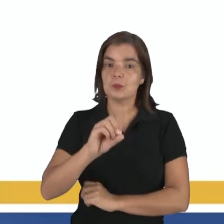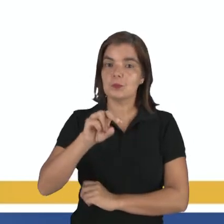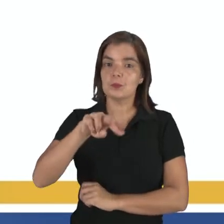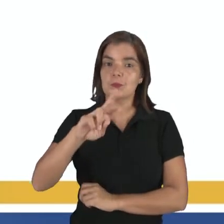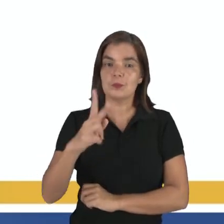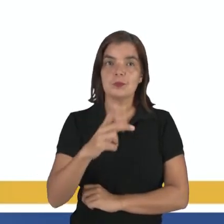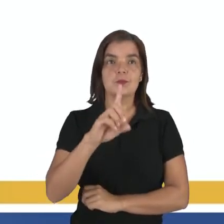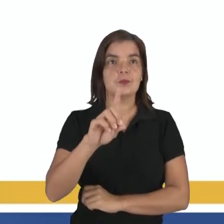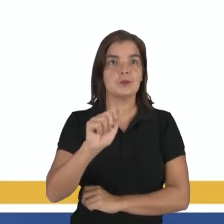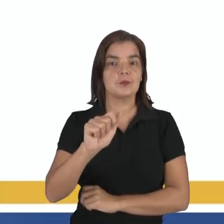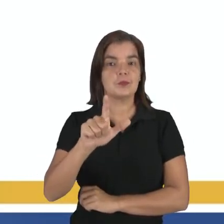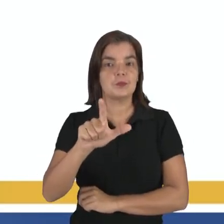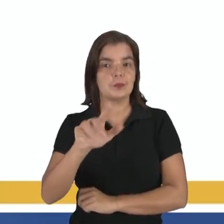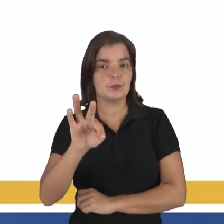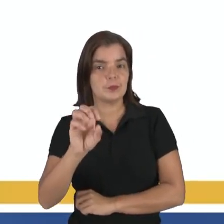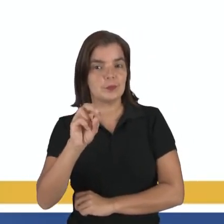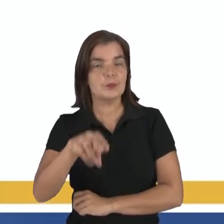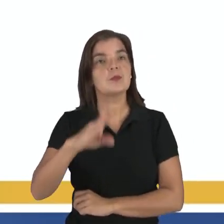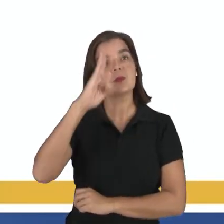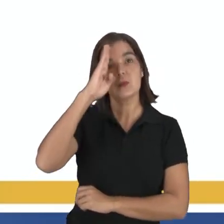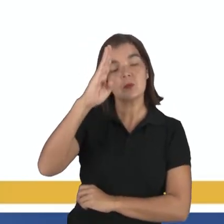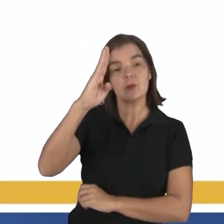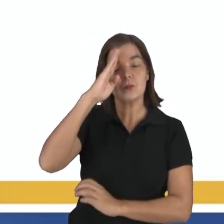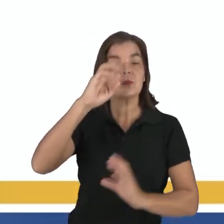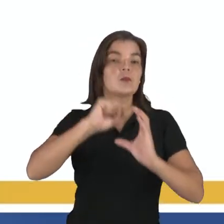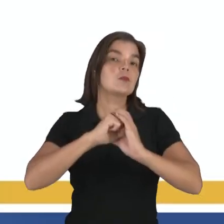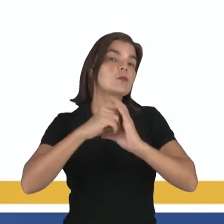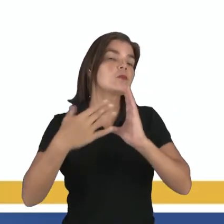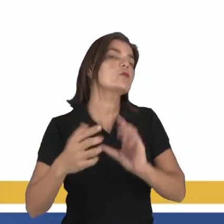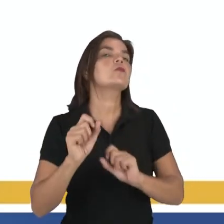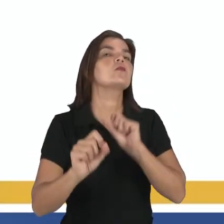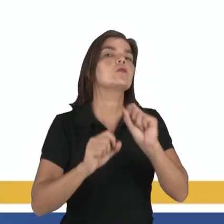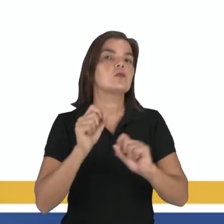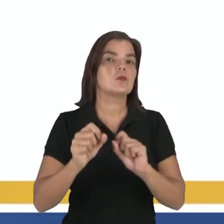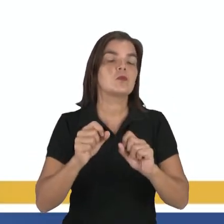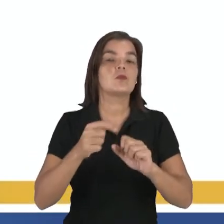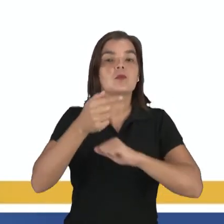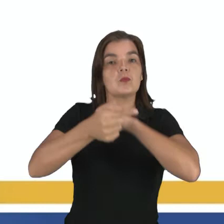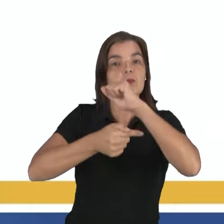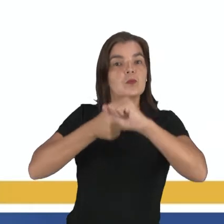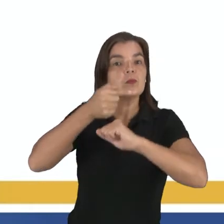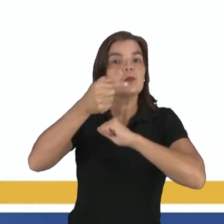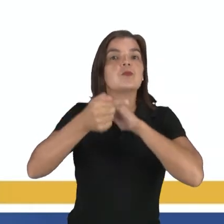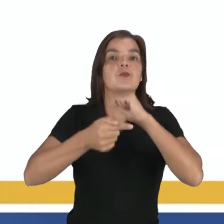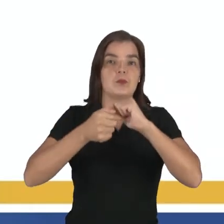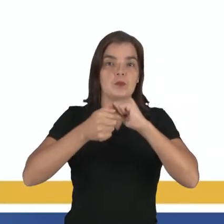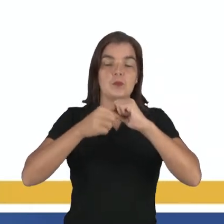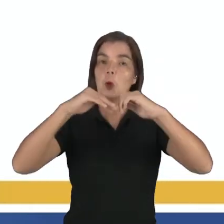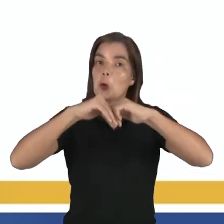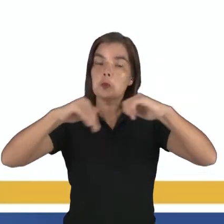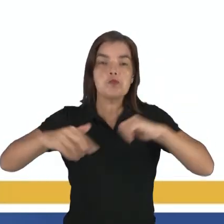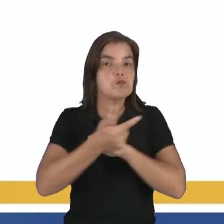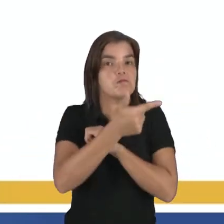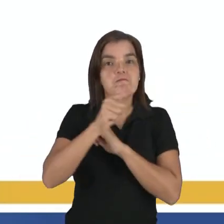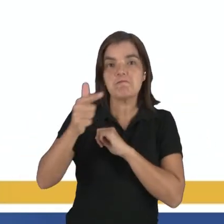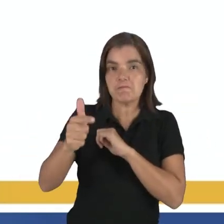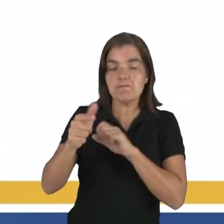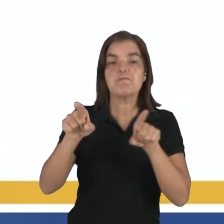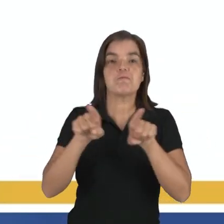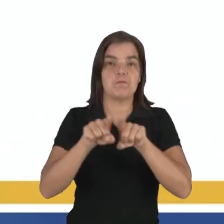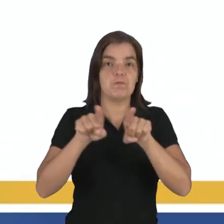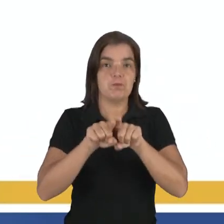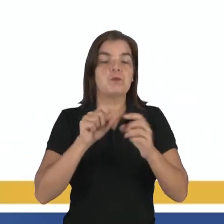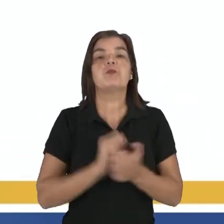Dalton. E a principal característica desse modelo foi que o átomo seria indivisível,